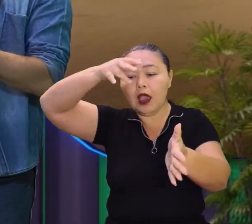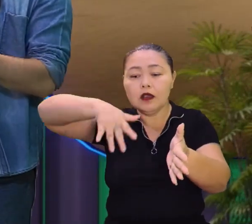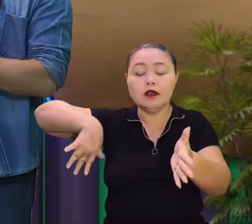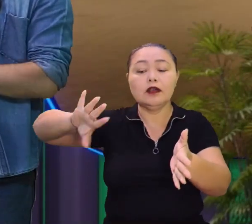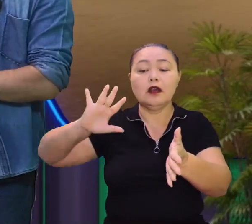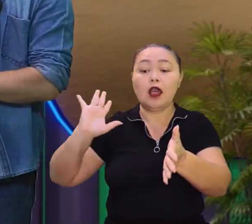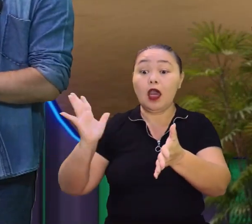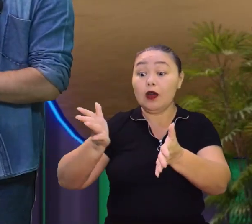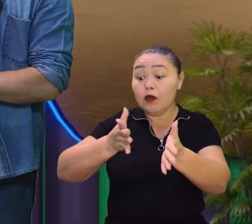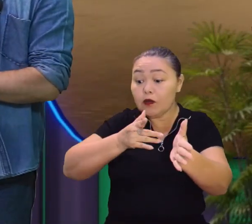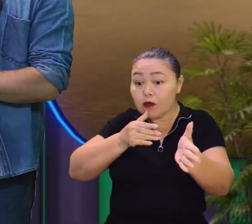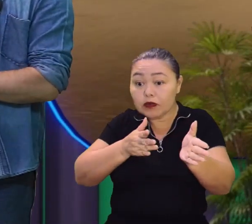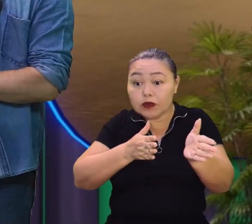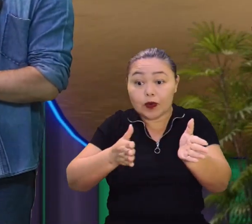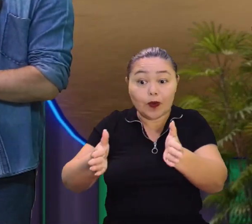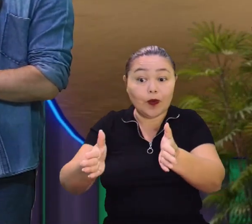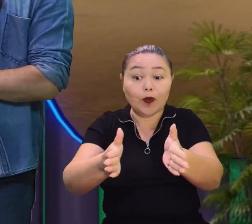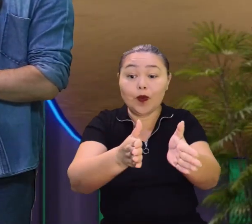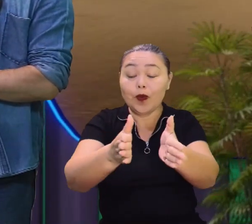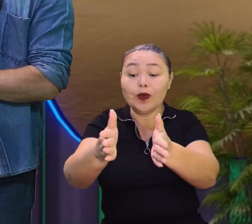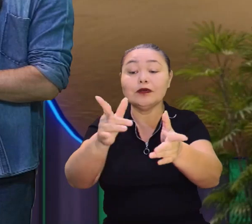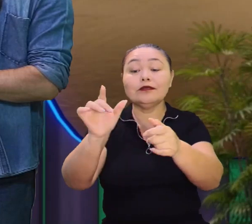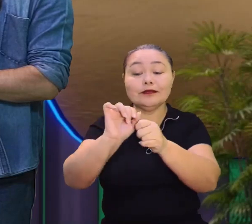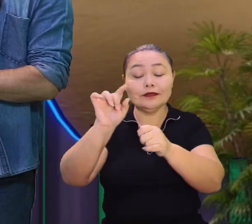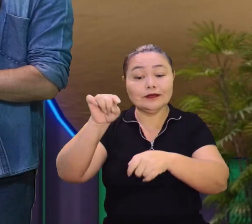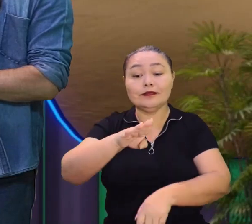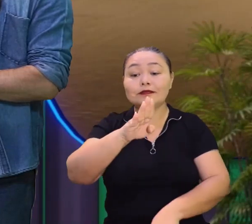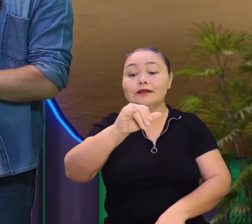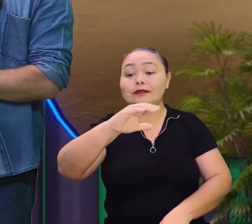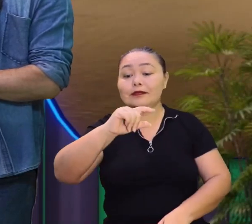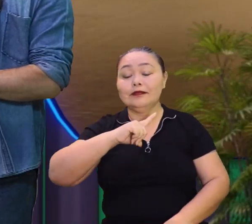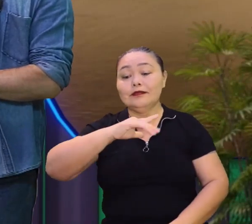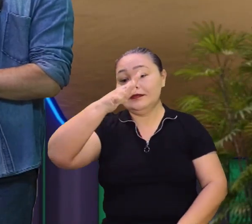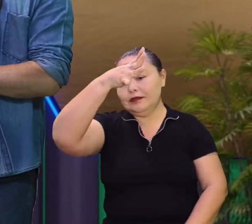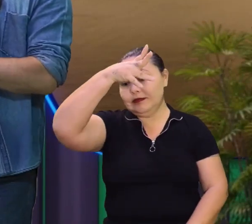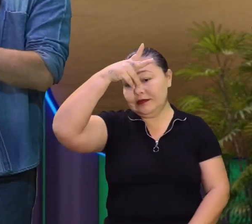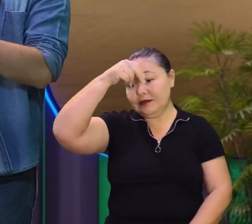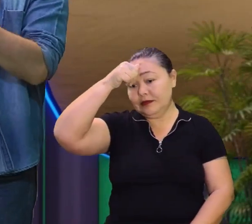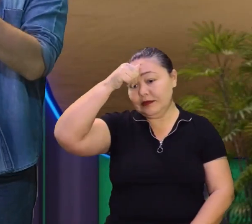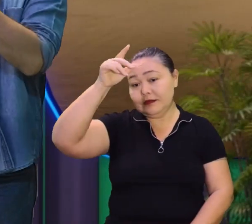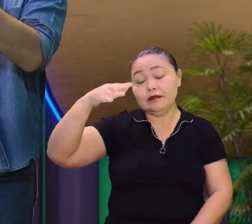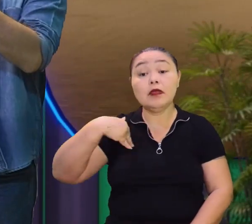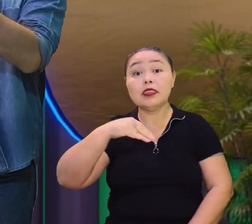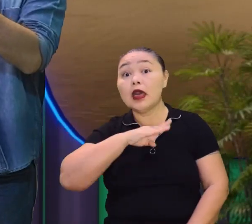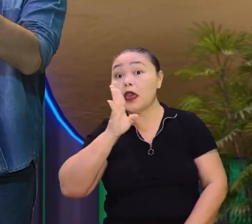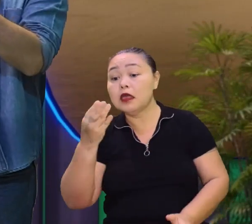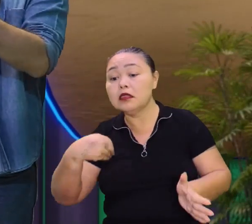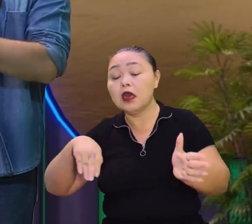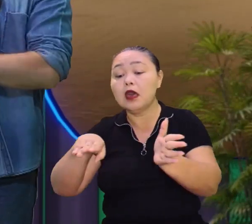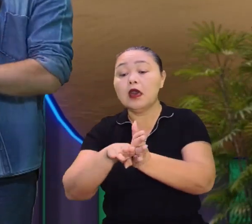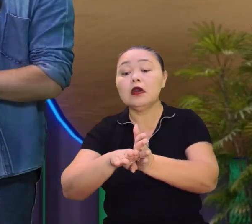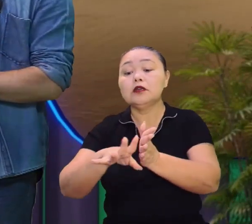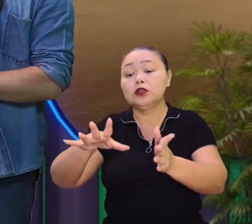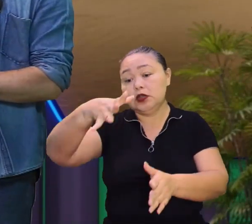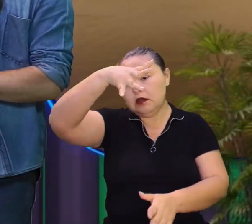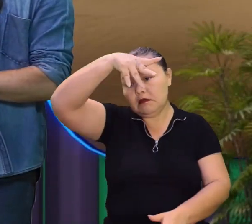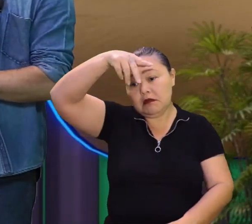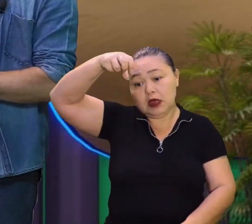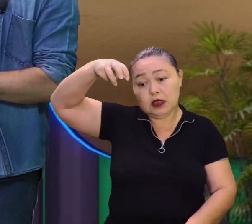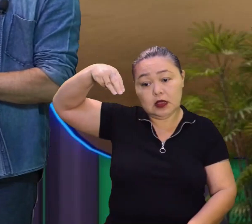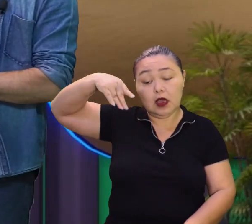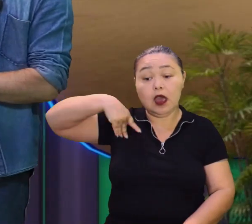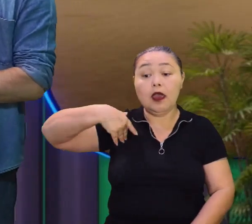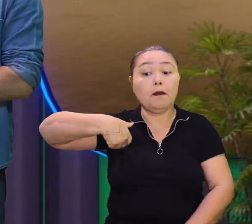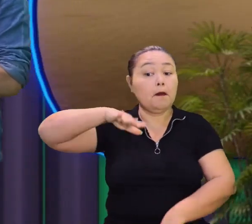De tão grande que é. De tão grande que é da nossa estrutura da bacia hidrográfica da Amazônia. E daqui para Manaus, é mais de mil quilômetros, né?